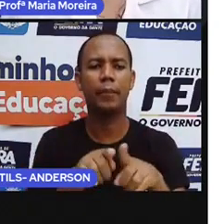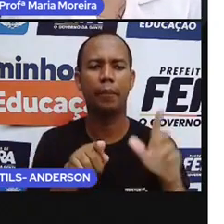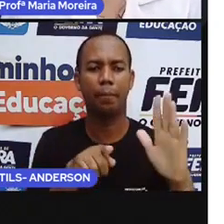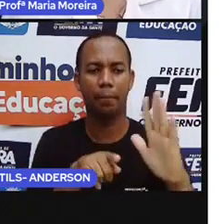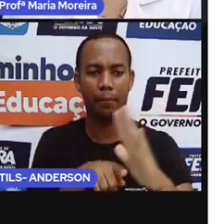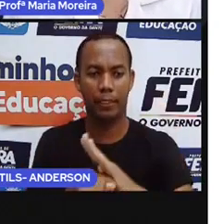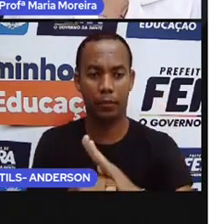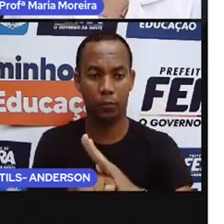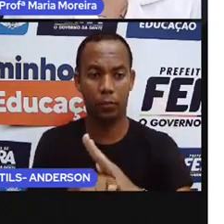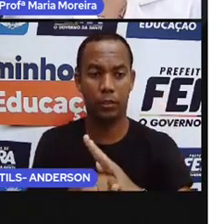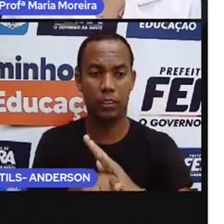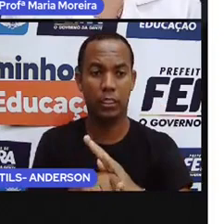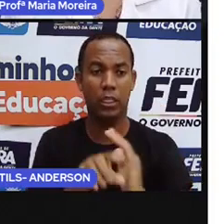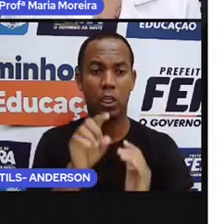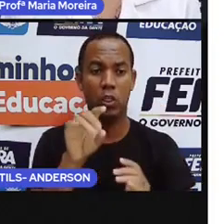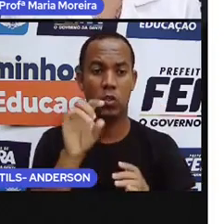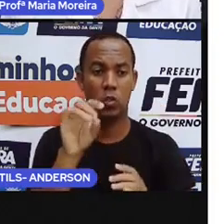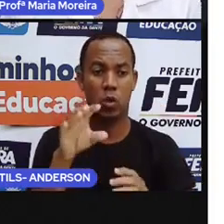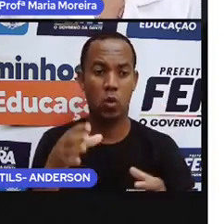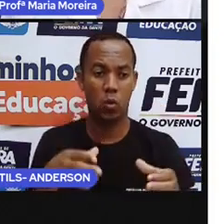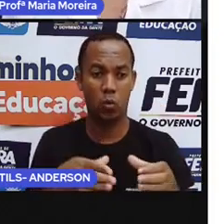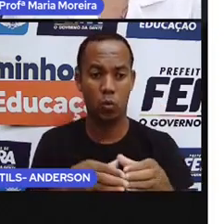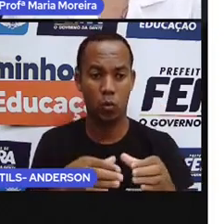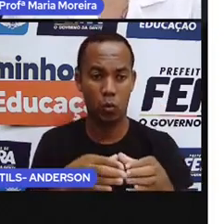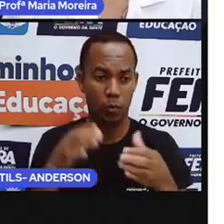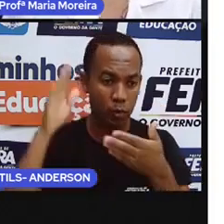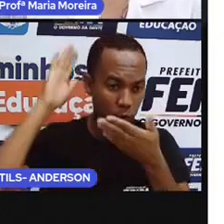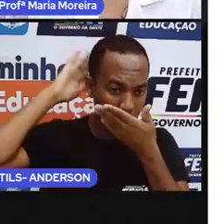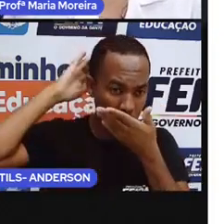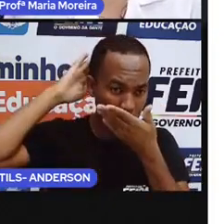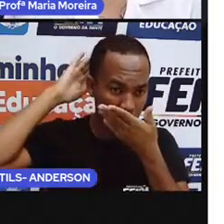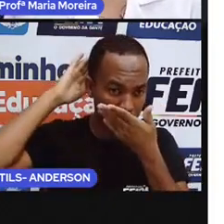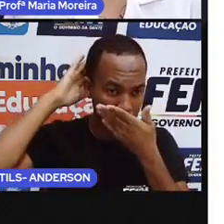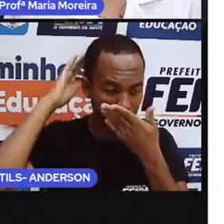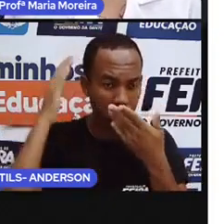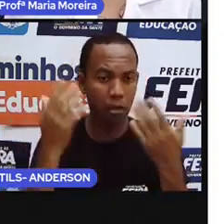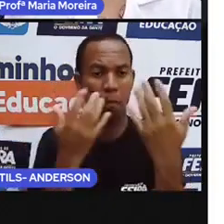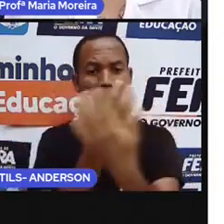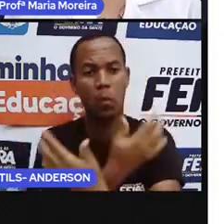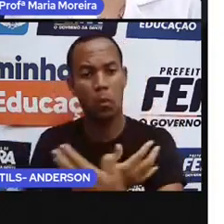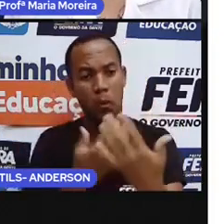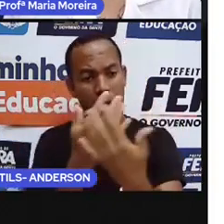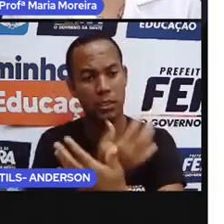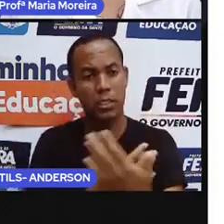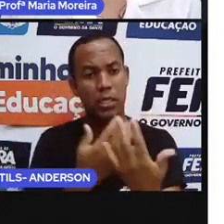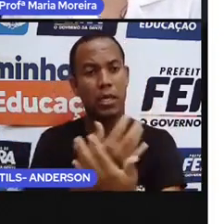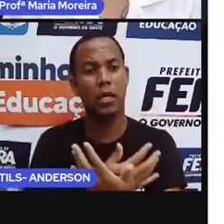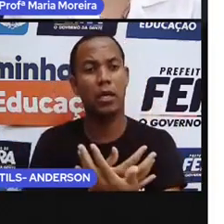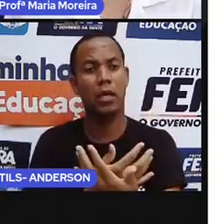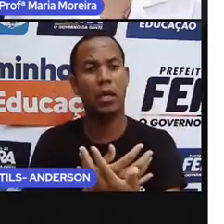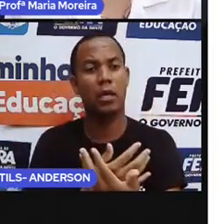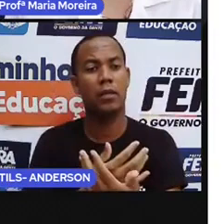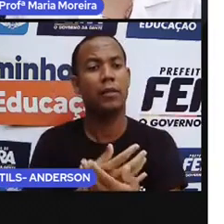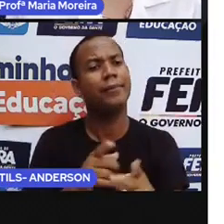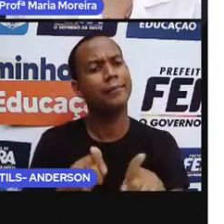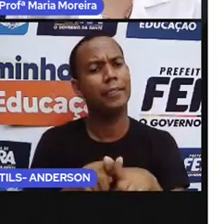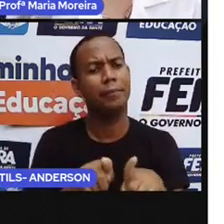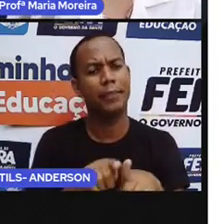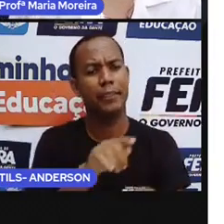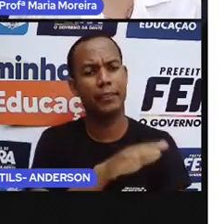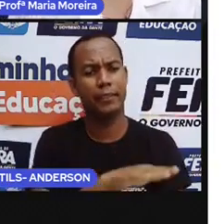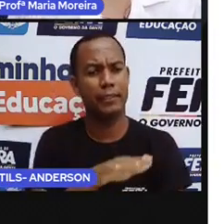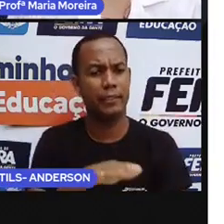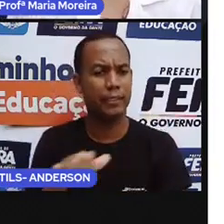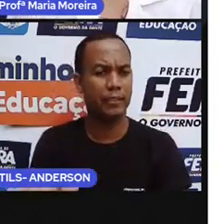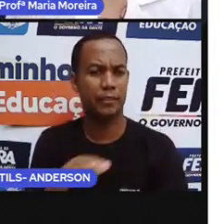vocês. Será que apenas para os indígenas que essa música aparece em rituais religiosos? As crianças aí que vão